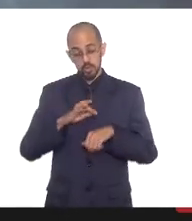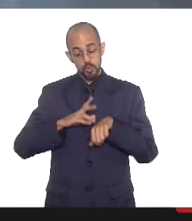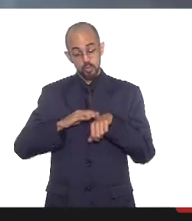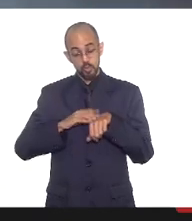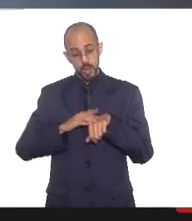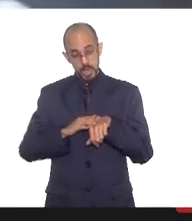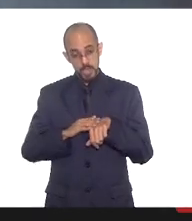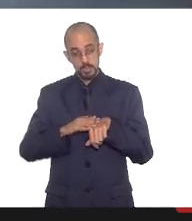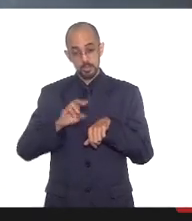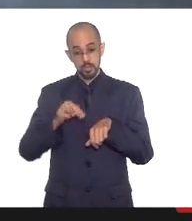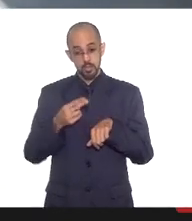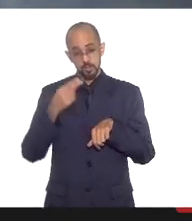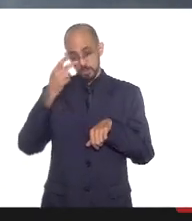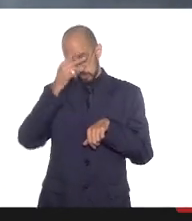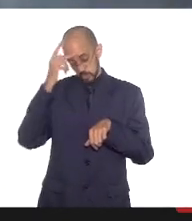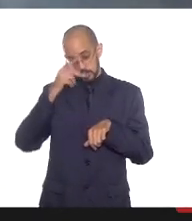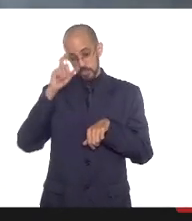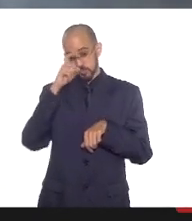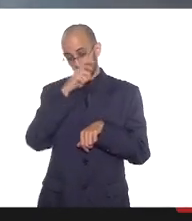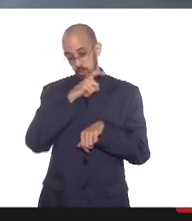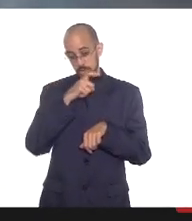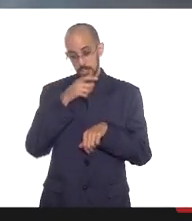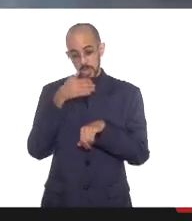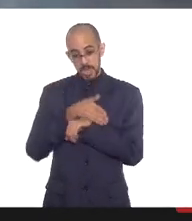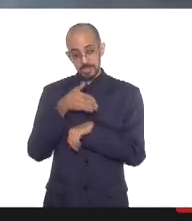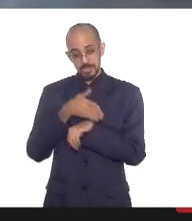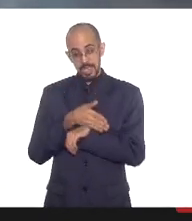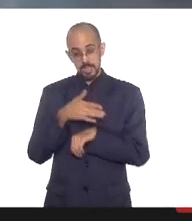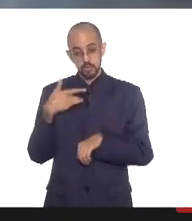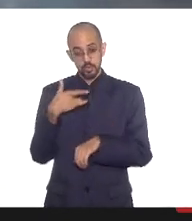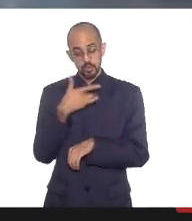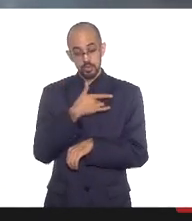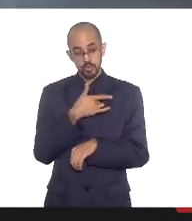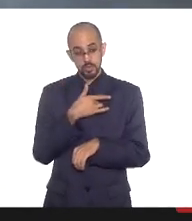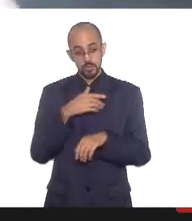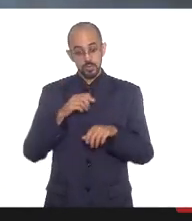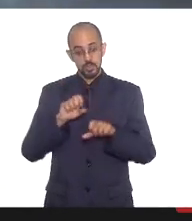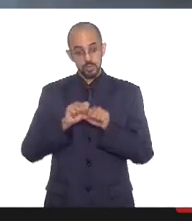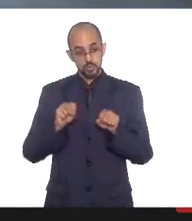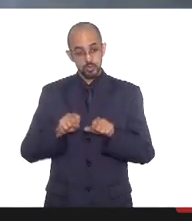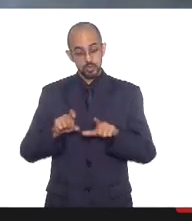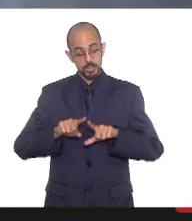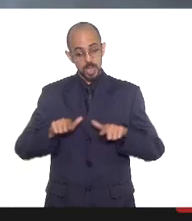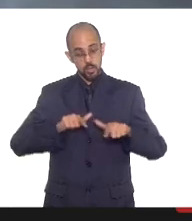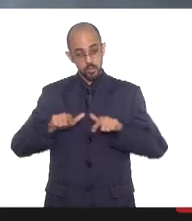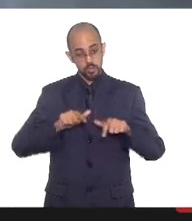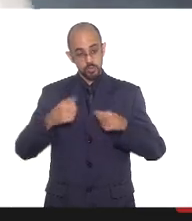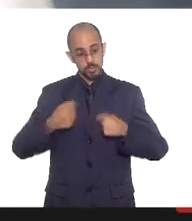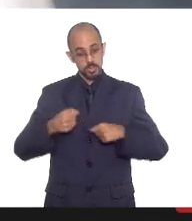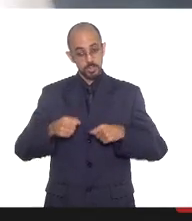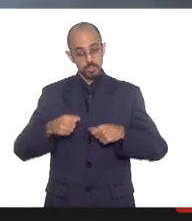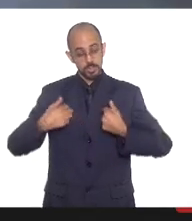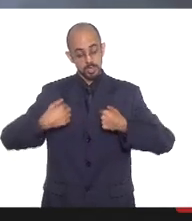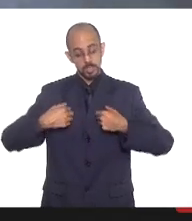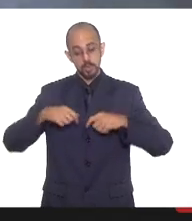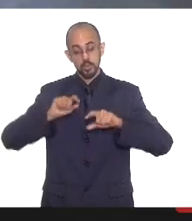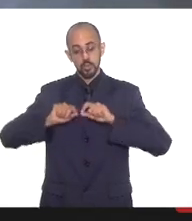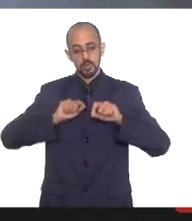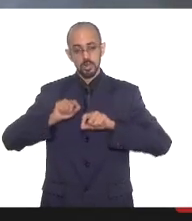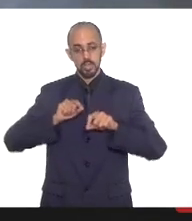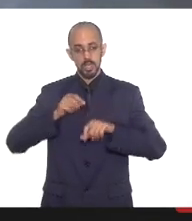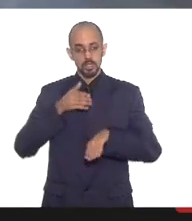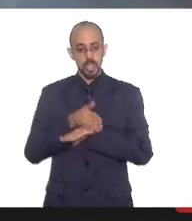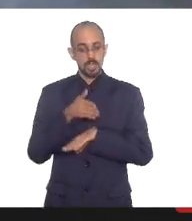comodidades de pessoas têm dificuldade de acesso aos Serviços de Saúde precisam de demandas estratégicas tinha cobertura